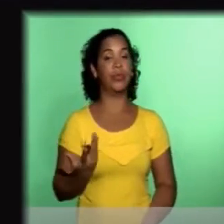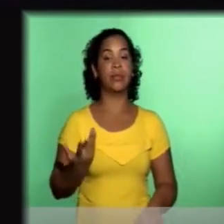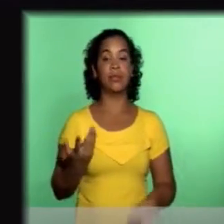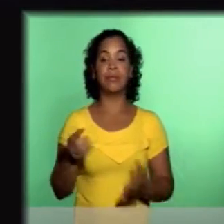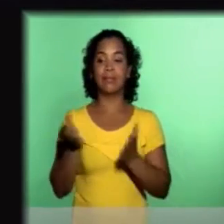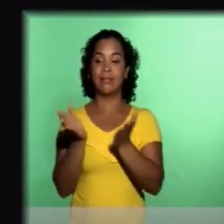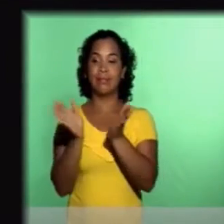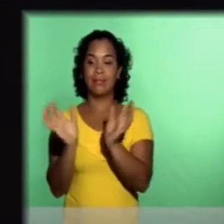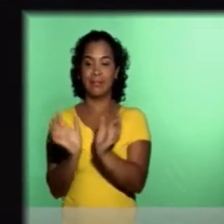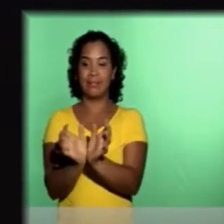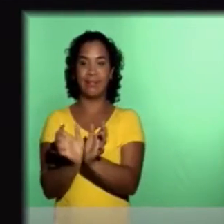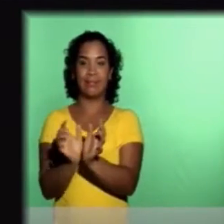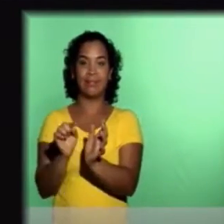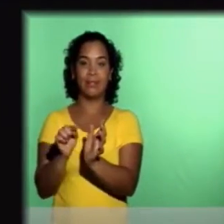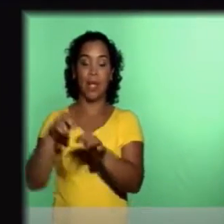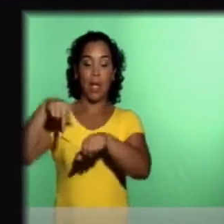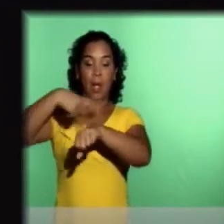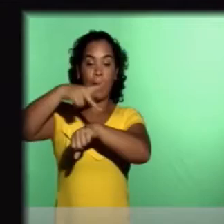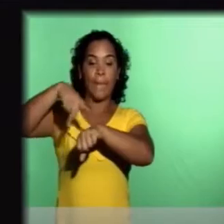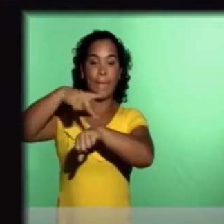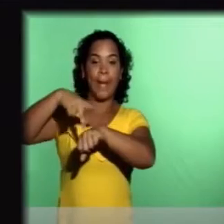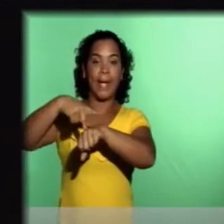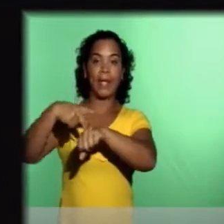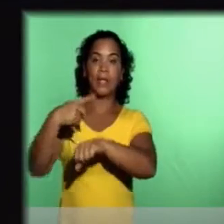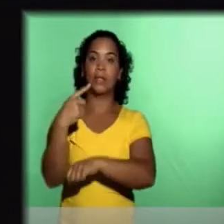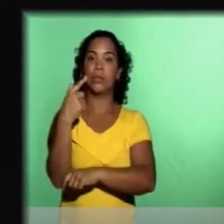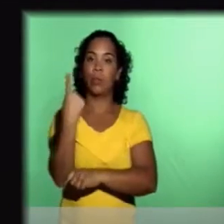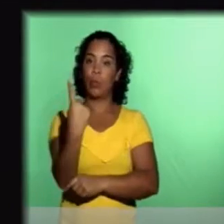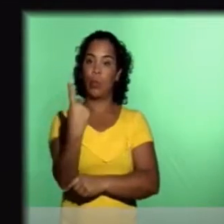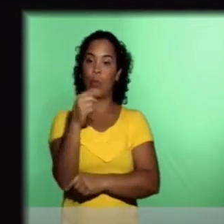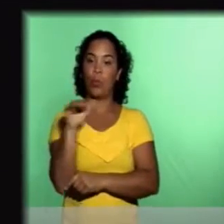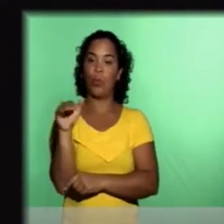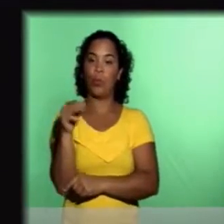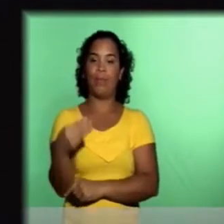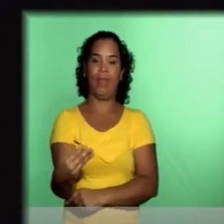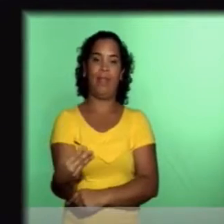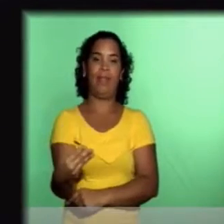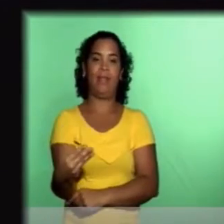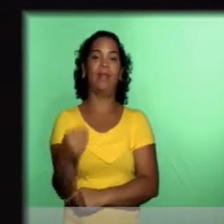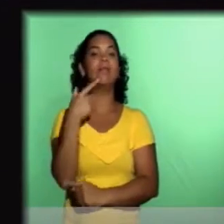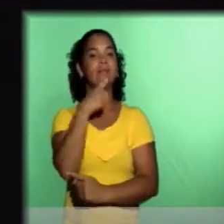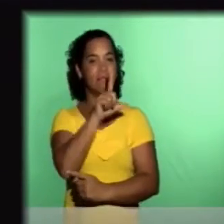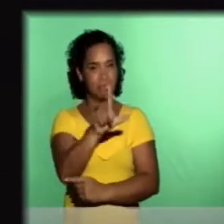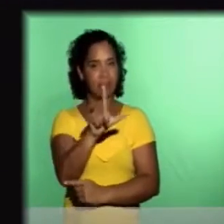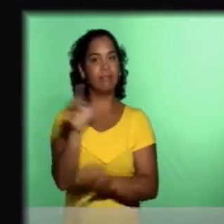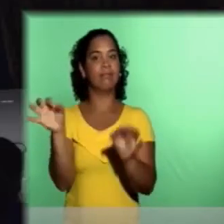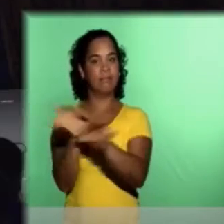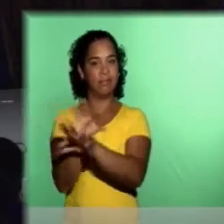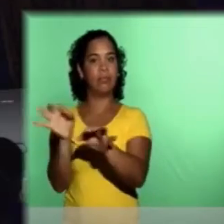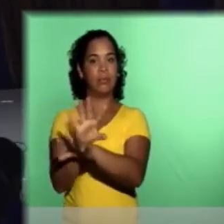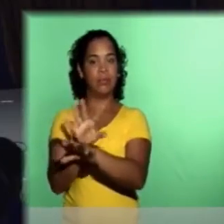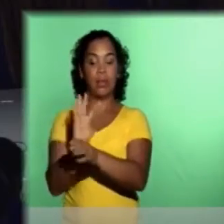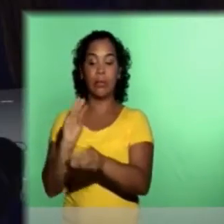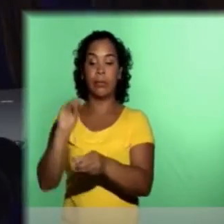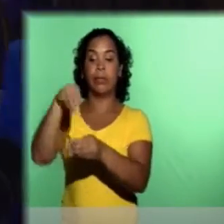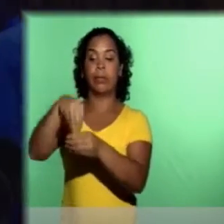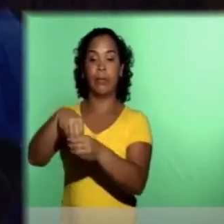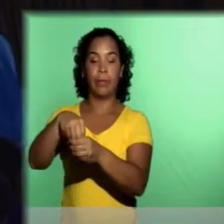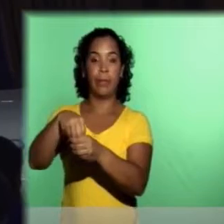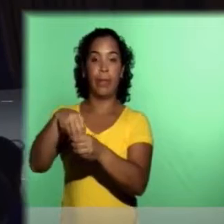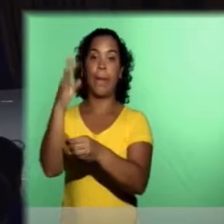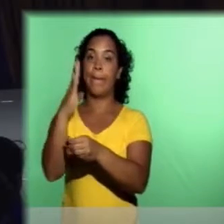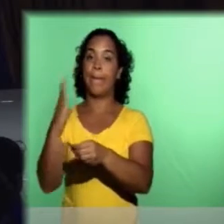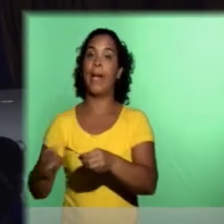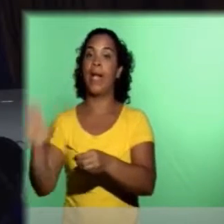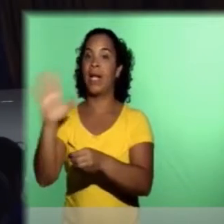só 1/3 dos países cumpriram. Só 1/3 dos países cumpriram. E o Brasil está entre aqueles países que não